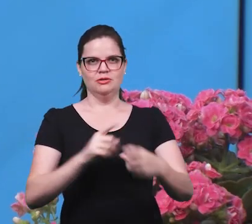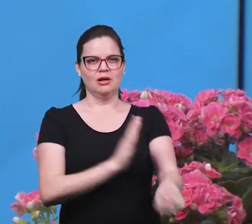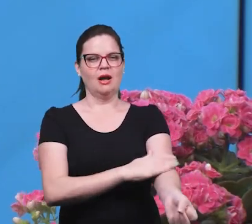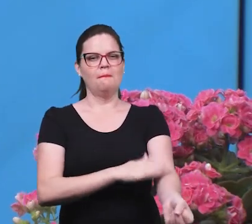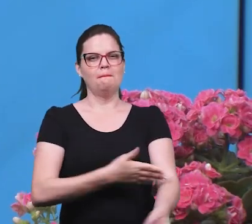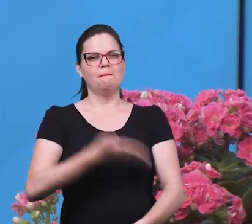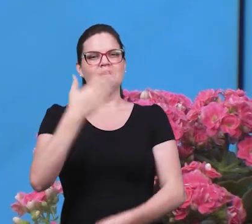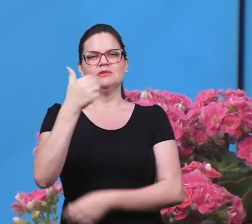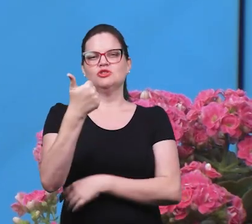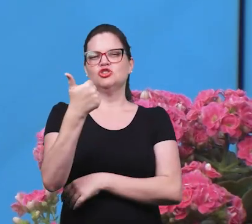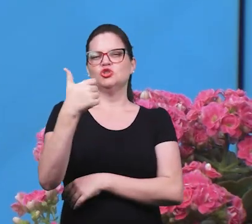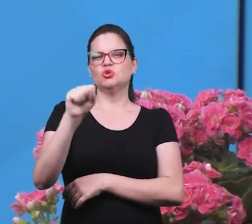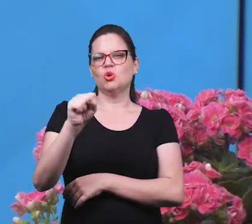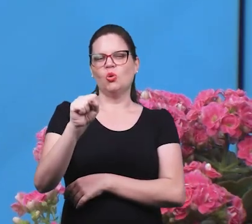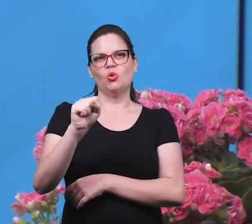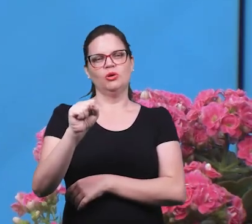ali